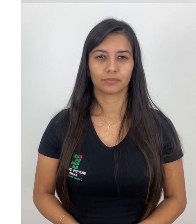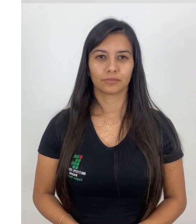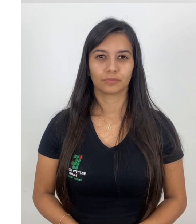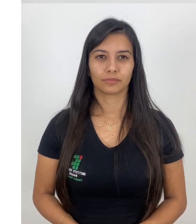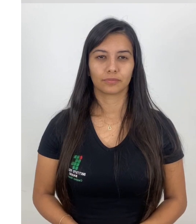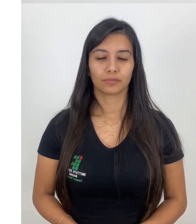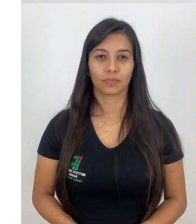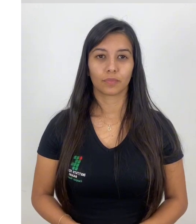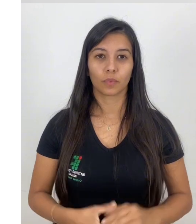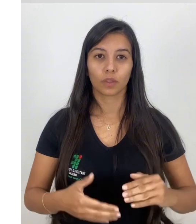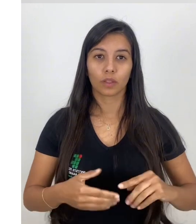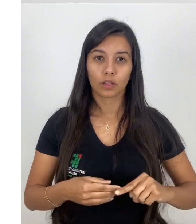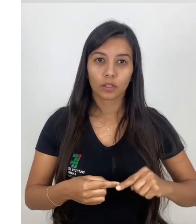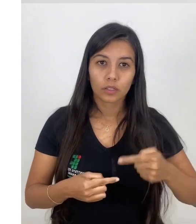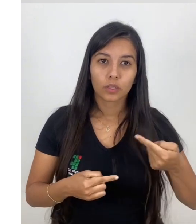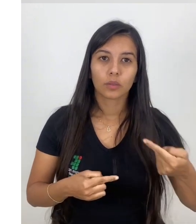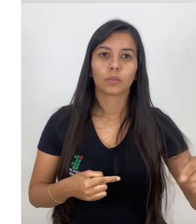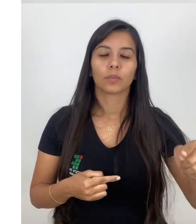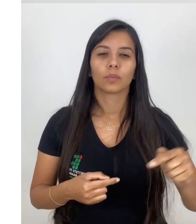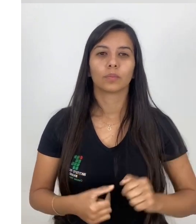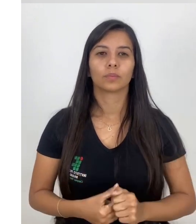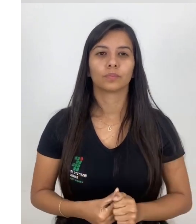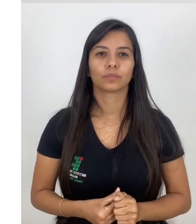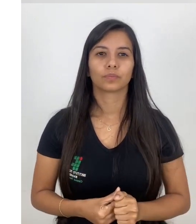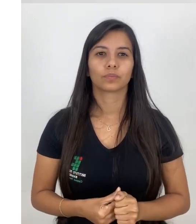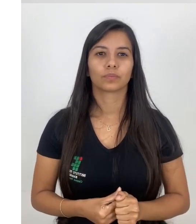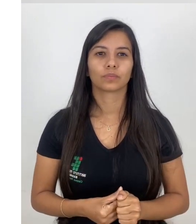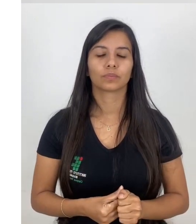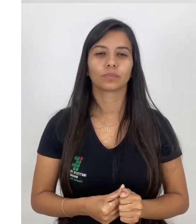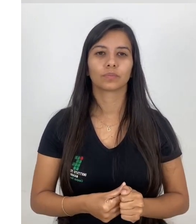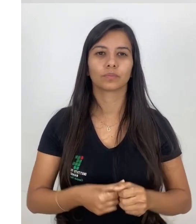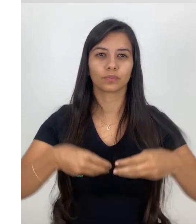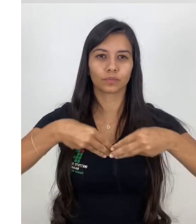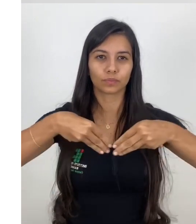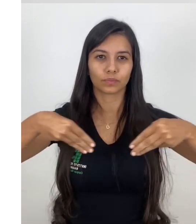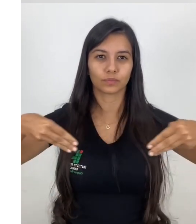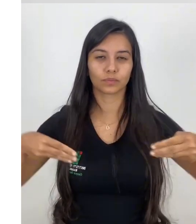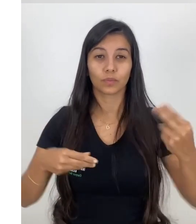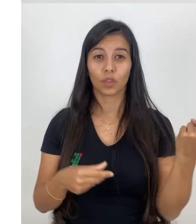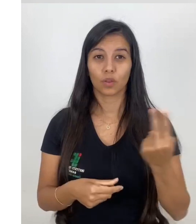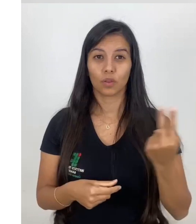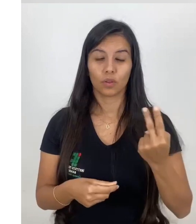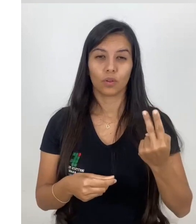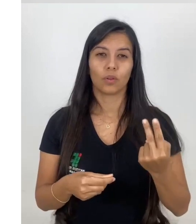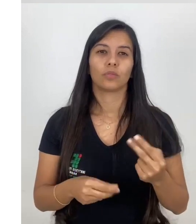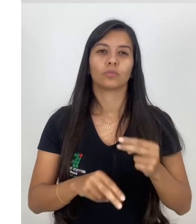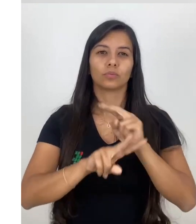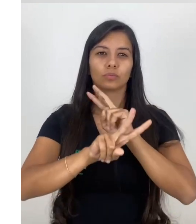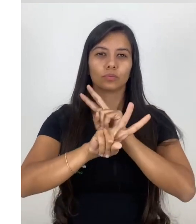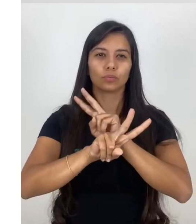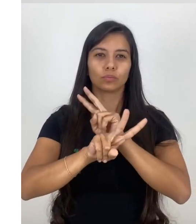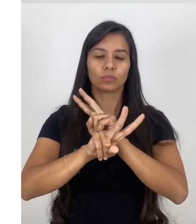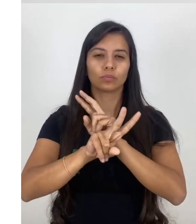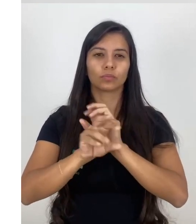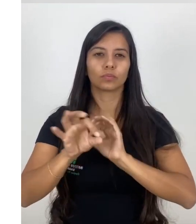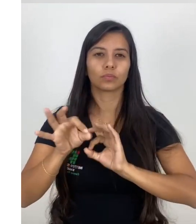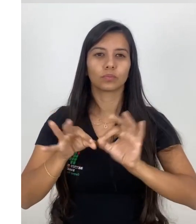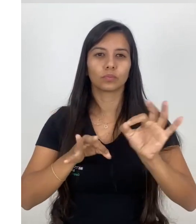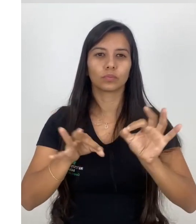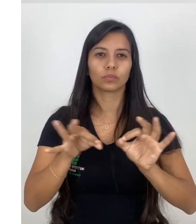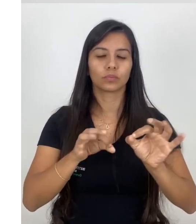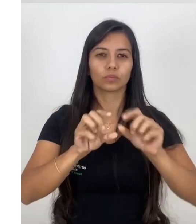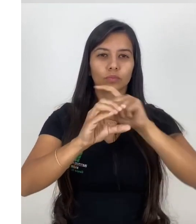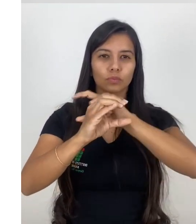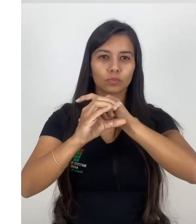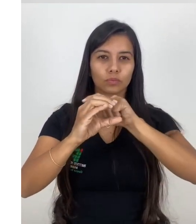Logo depois, nós vamos ter a metáfase 2, que é quando os cromossomos eles se posicionam na zona